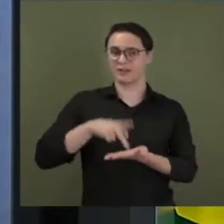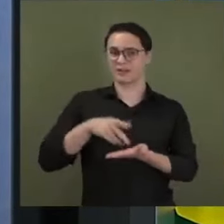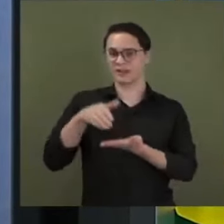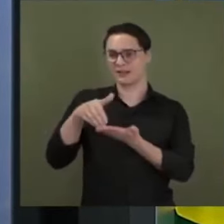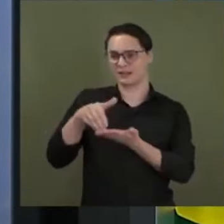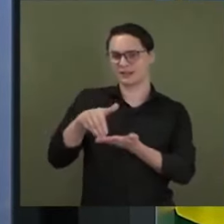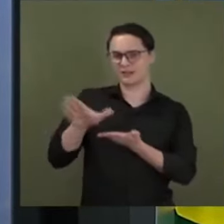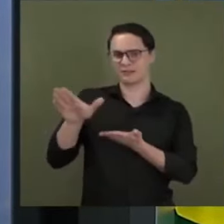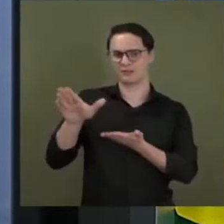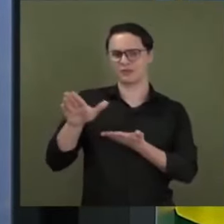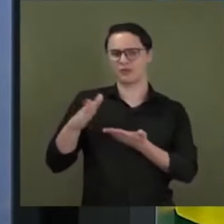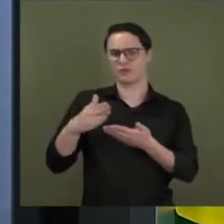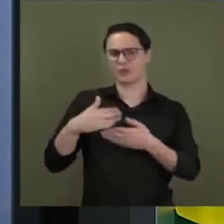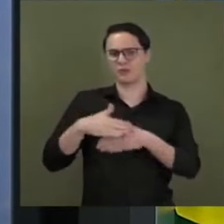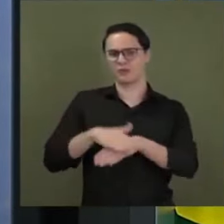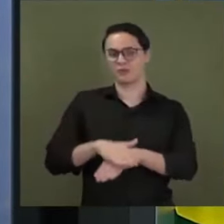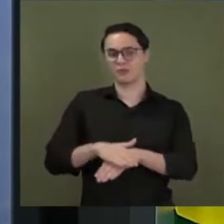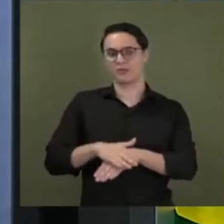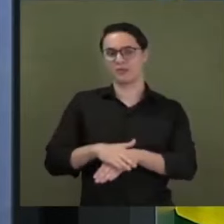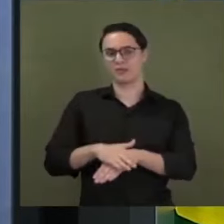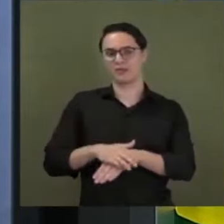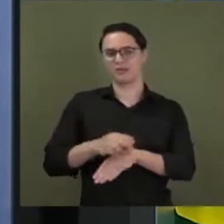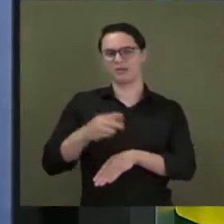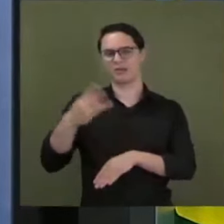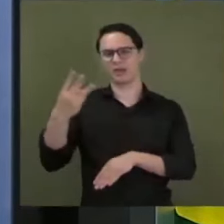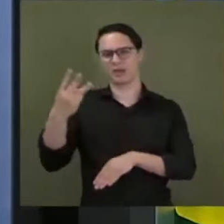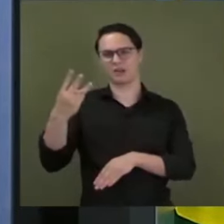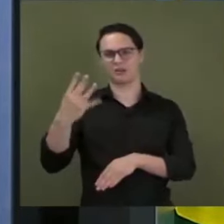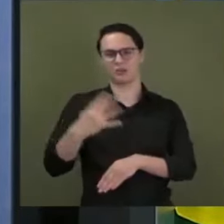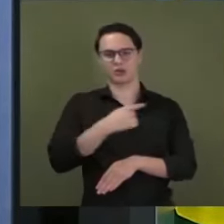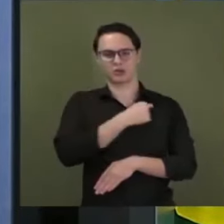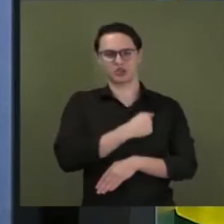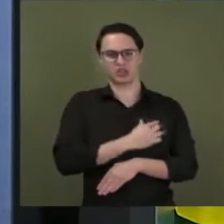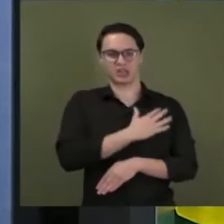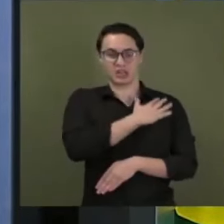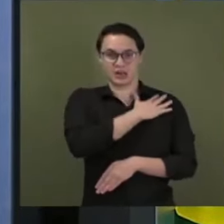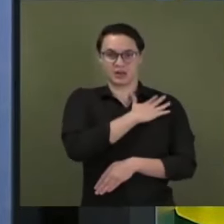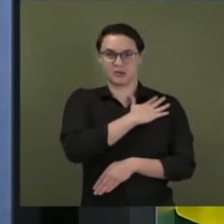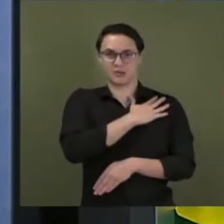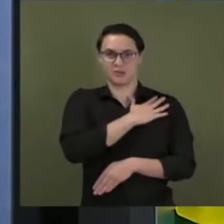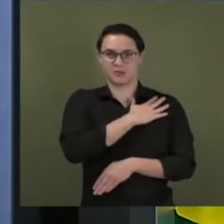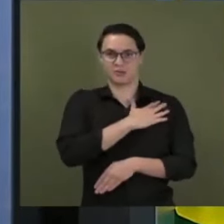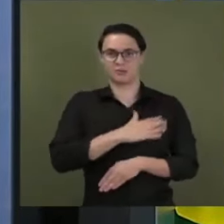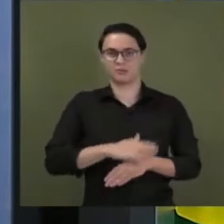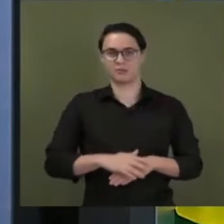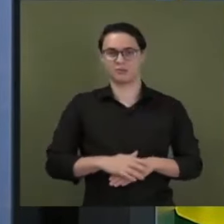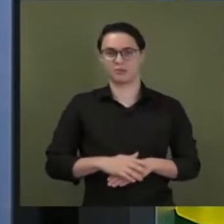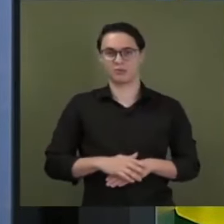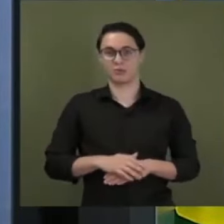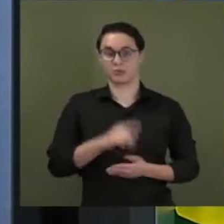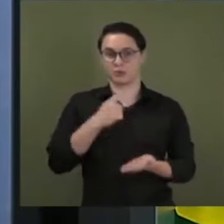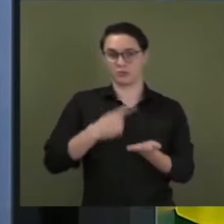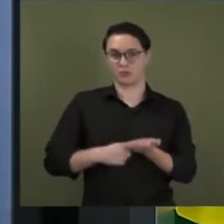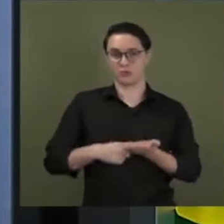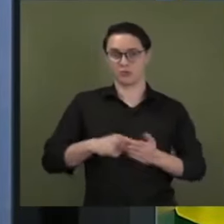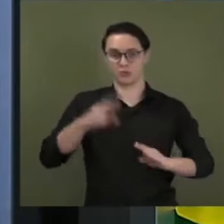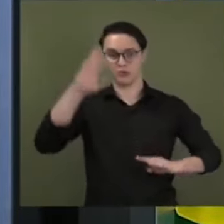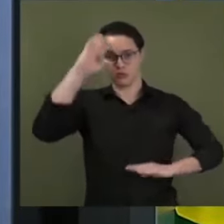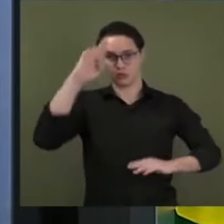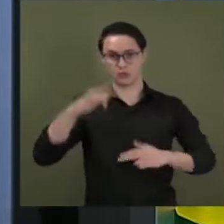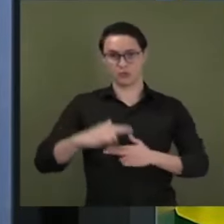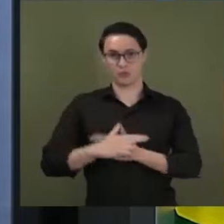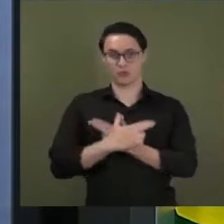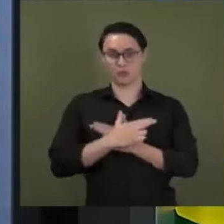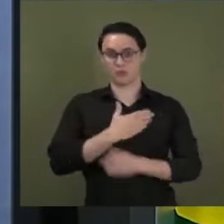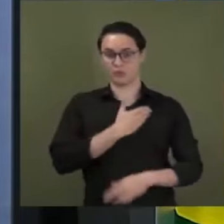de uma maneira humilhante três quatro generais de quatro estrelas do seu governo o comprometimento das Forças Armadas com o governo